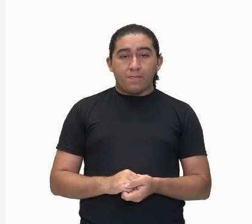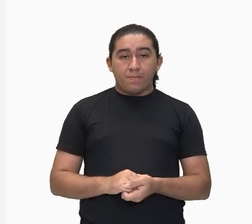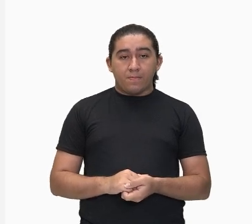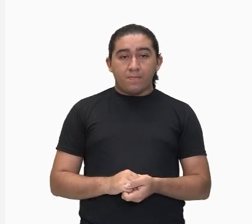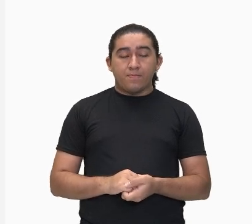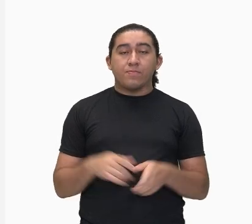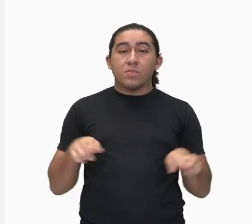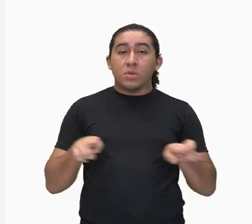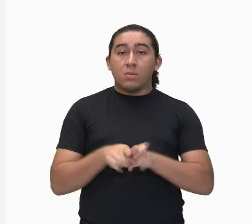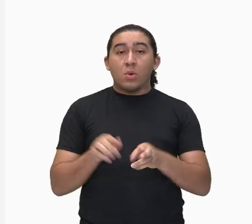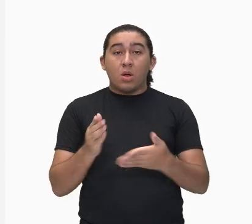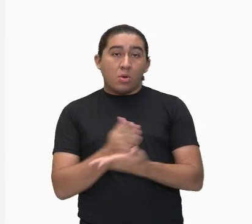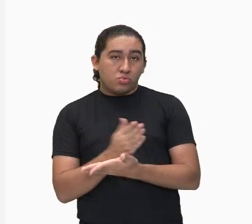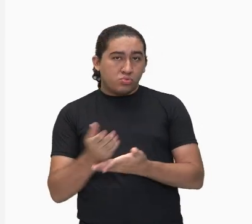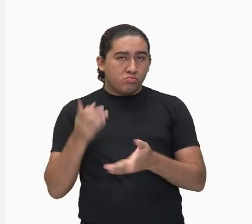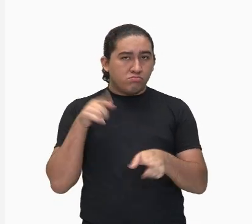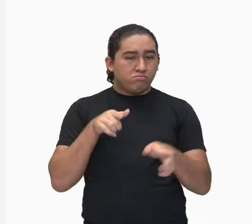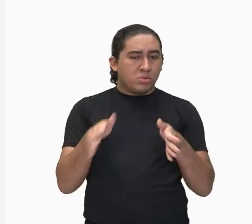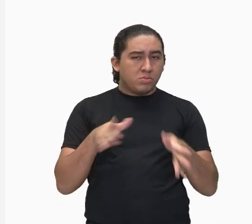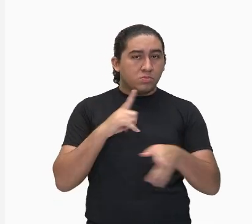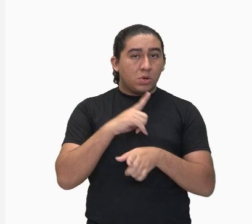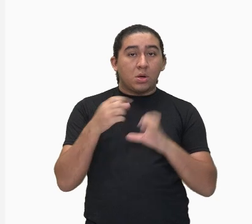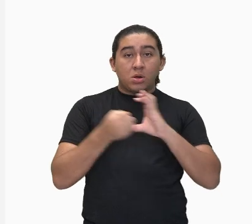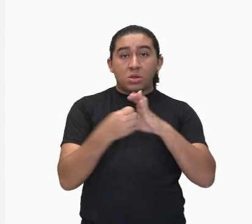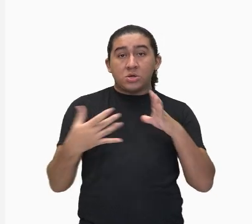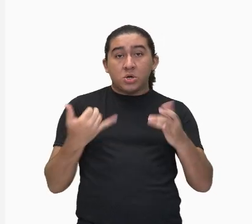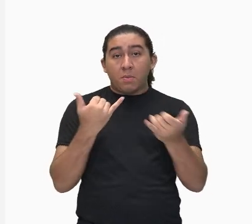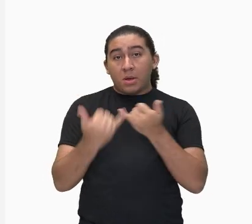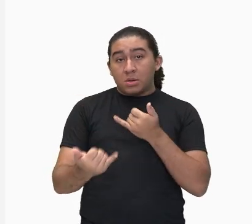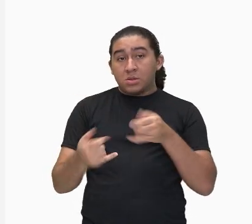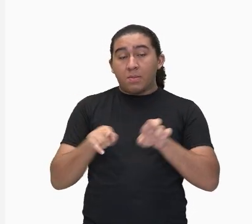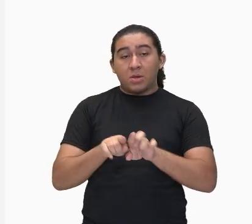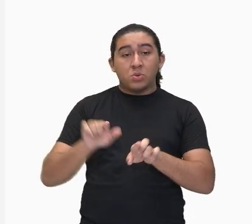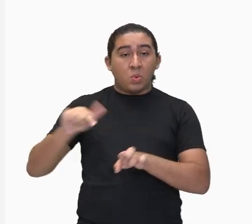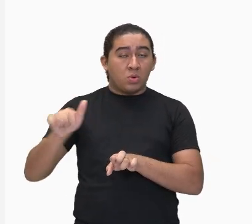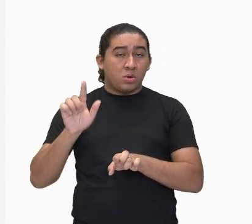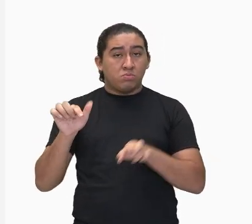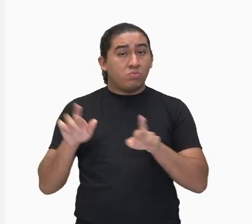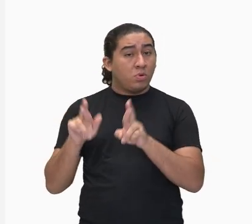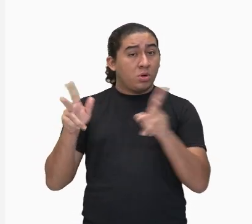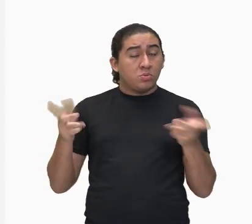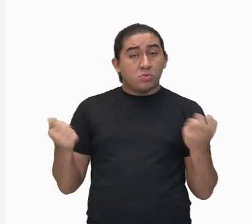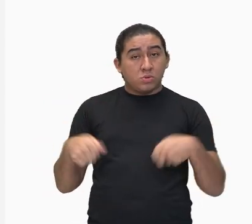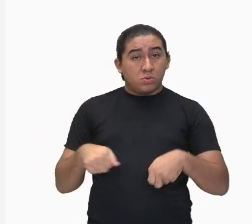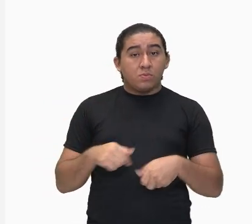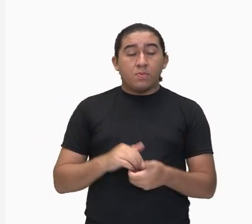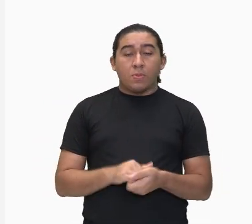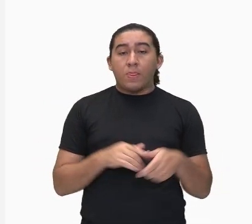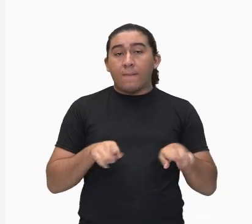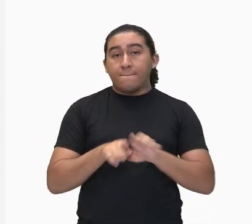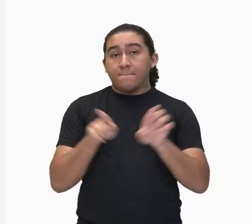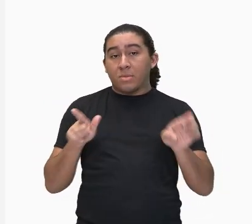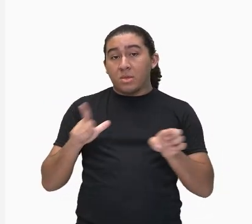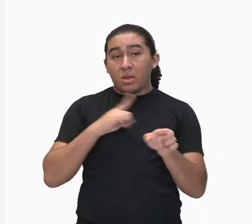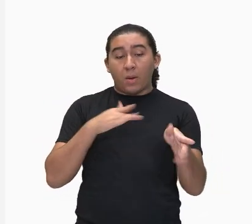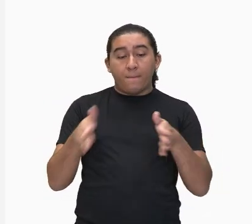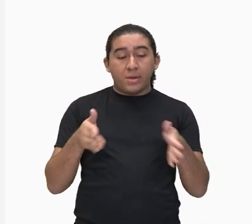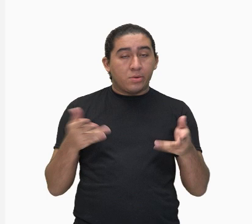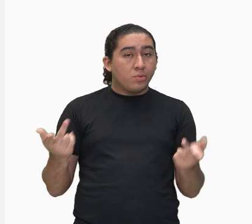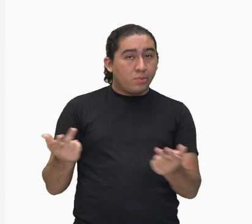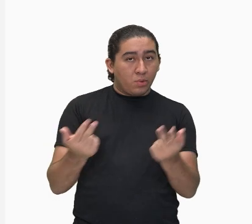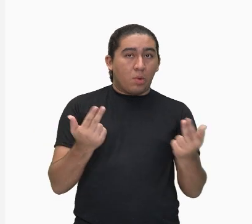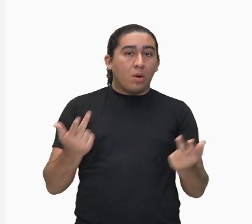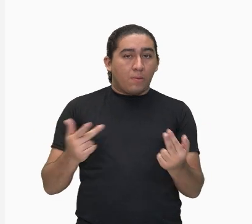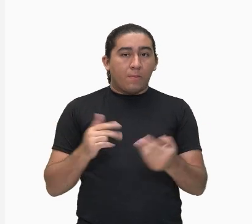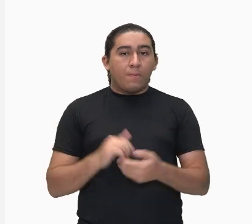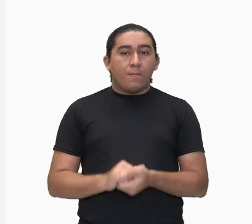características bem semelhantes, mas em outros são diferentes, apesar de nascerem na mesma época,